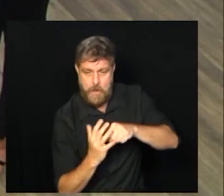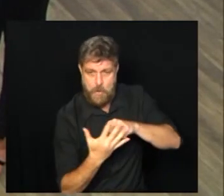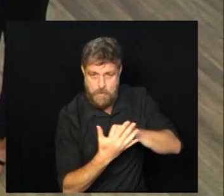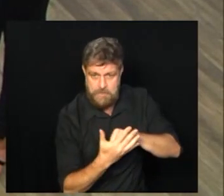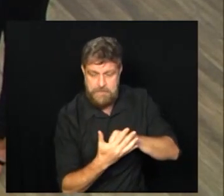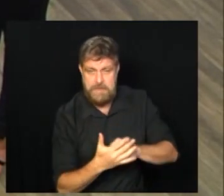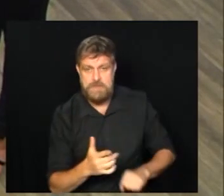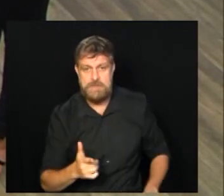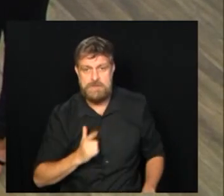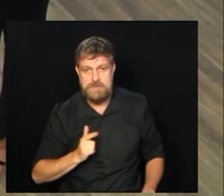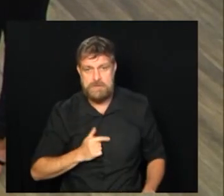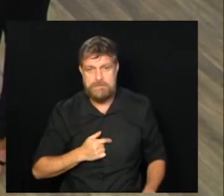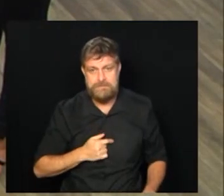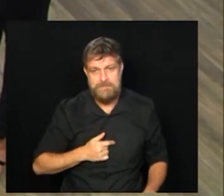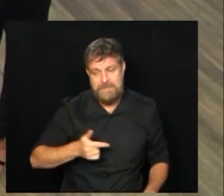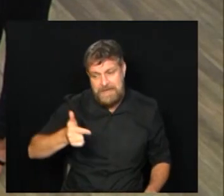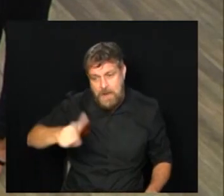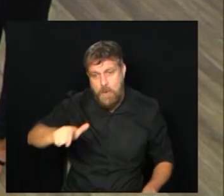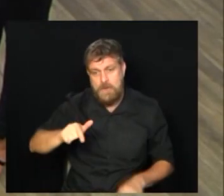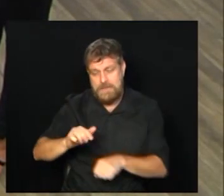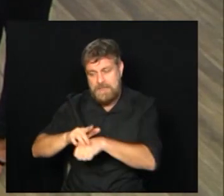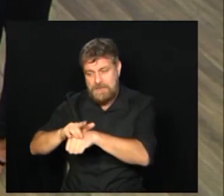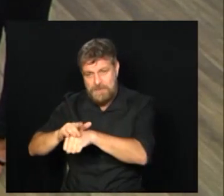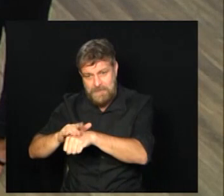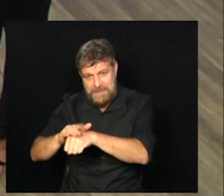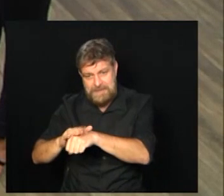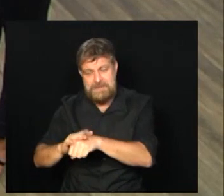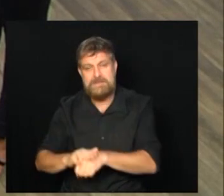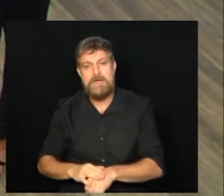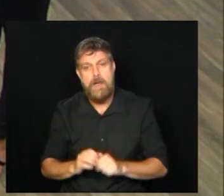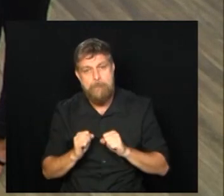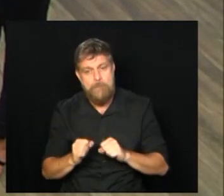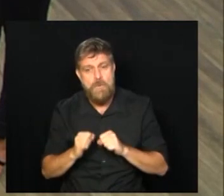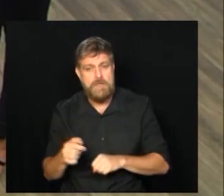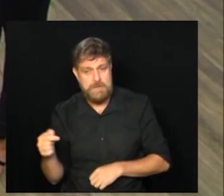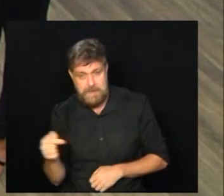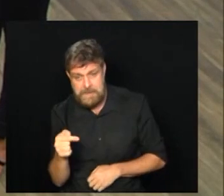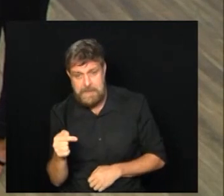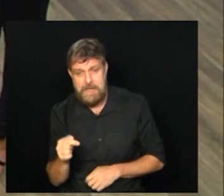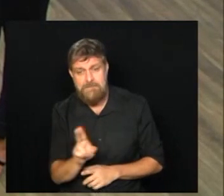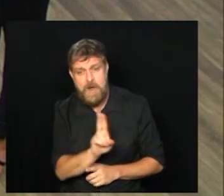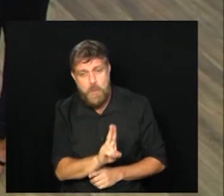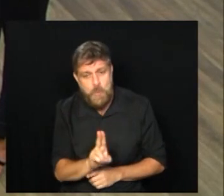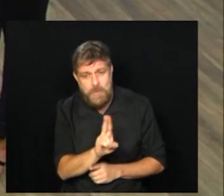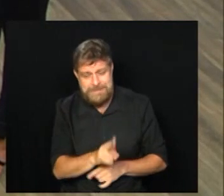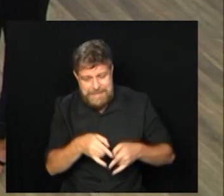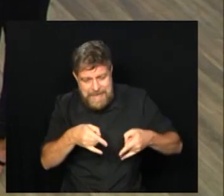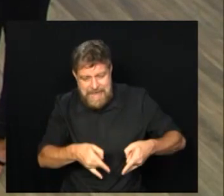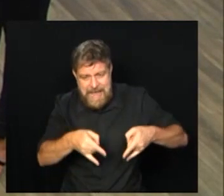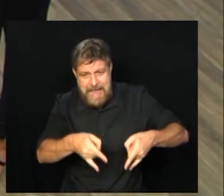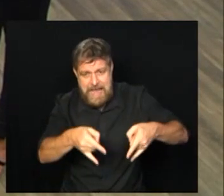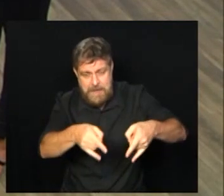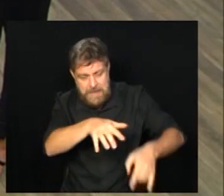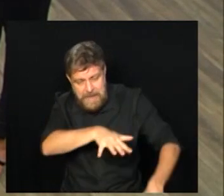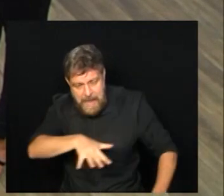atender outras anomalias, elas vão inclusive ser aí, esses leitos e toda aquela